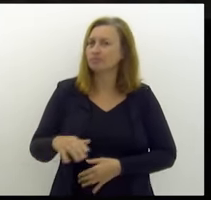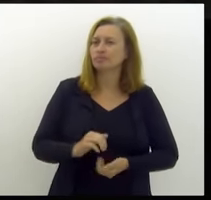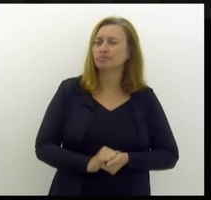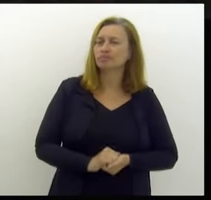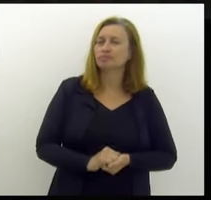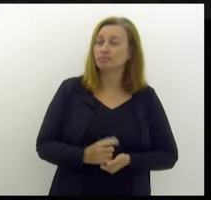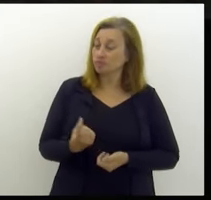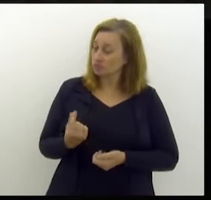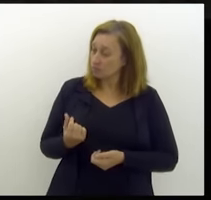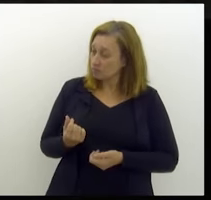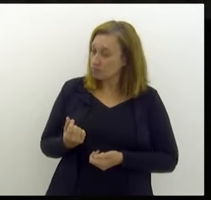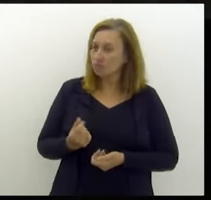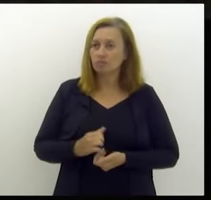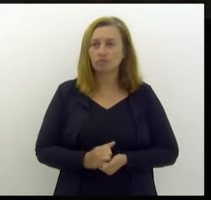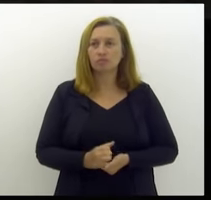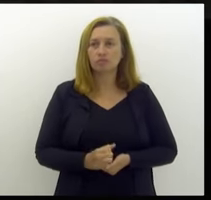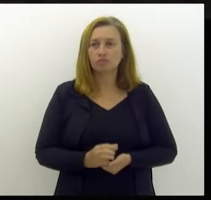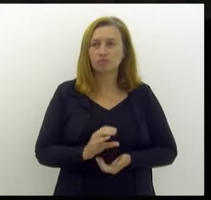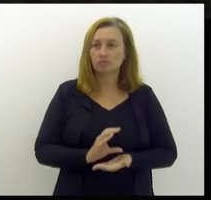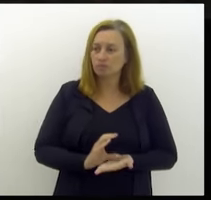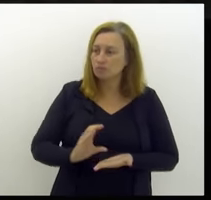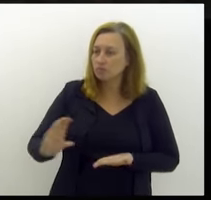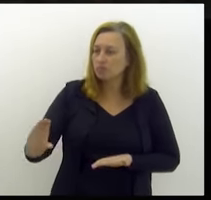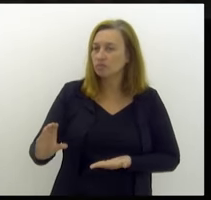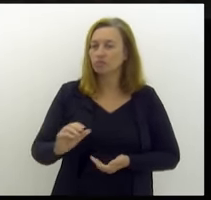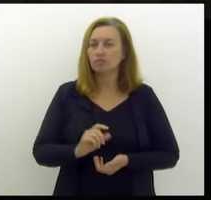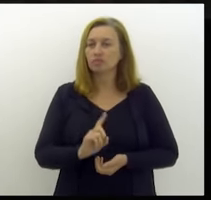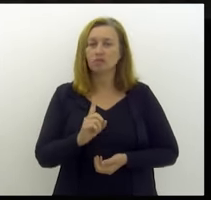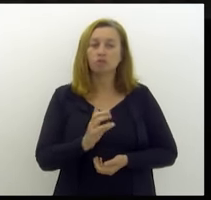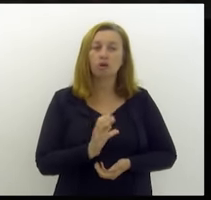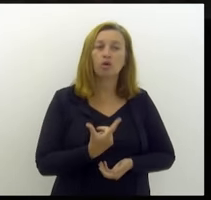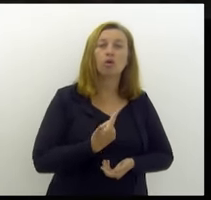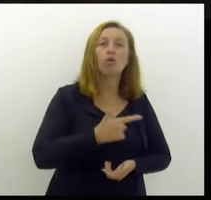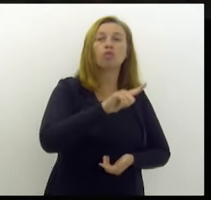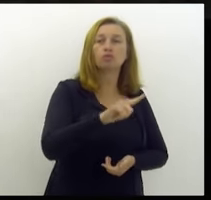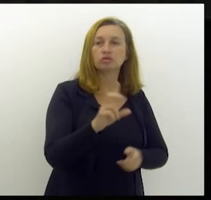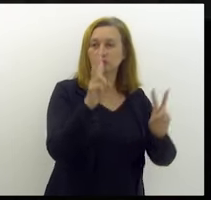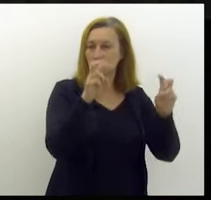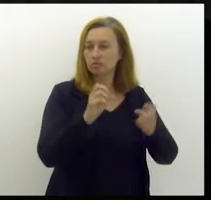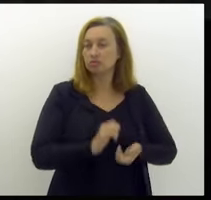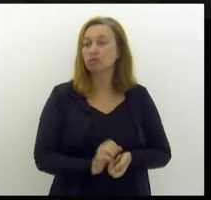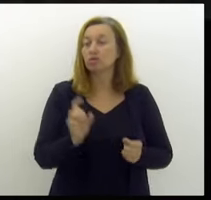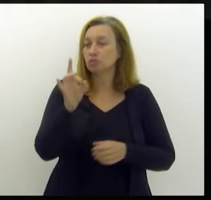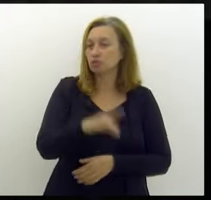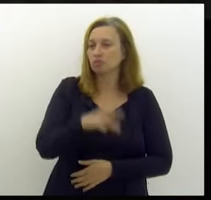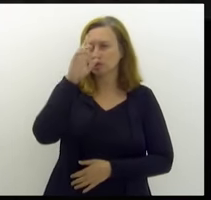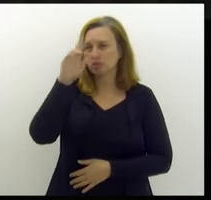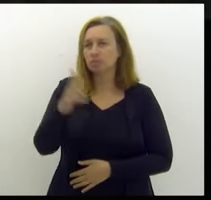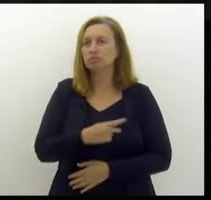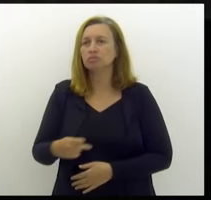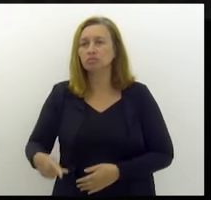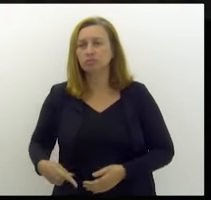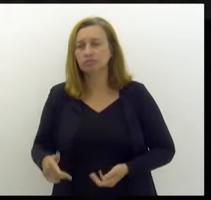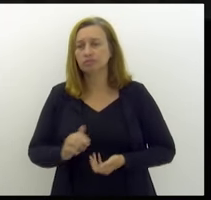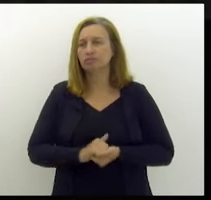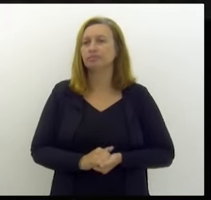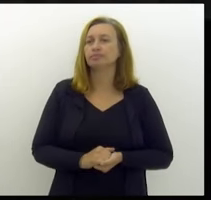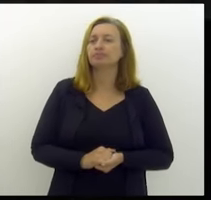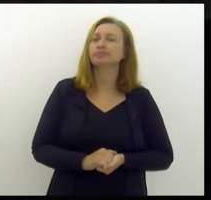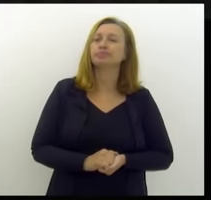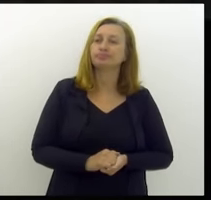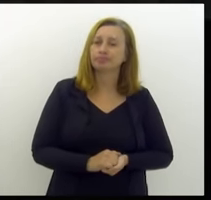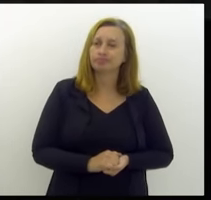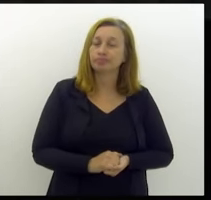esse dinheiro deveria ser para isso não para outros fins e por último presidenta queria